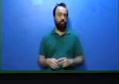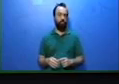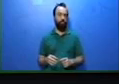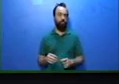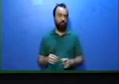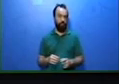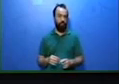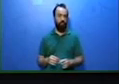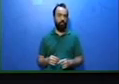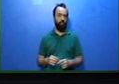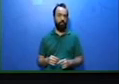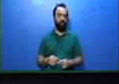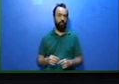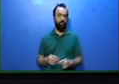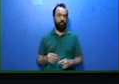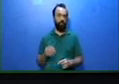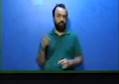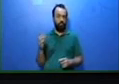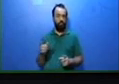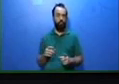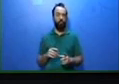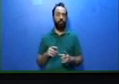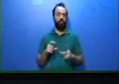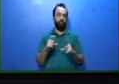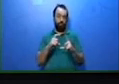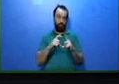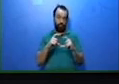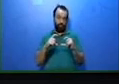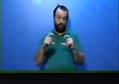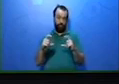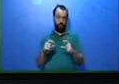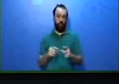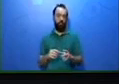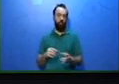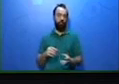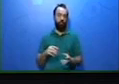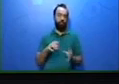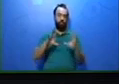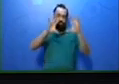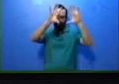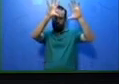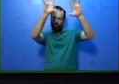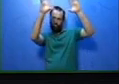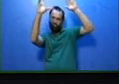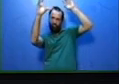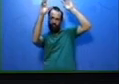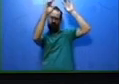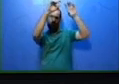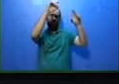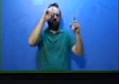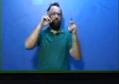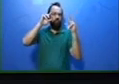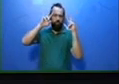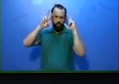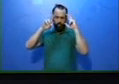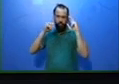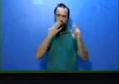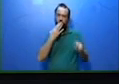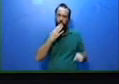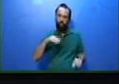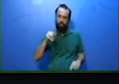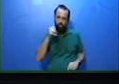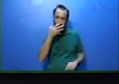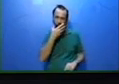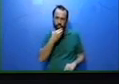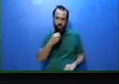página 54. Tem a tirinha do Via Láctea, né? Da Clarice, que fala a história sobre um menino, né? Que tinha